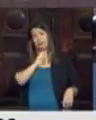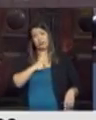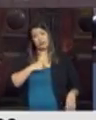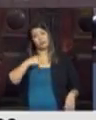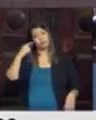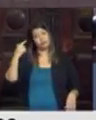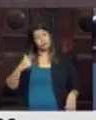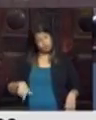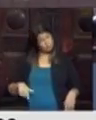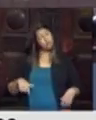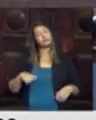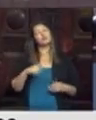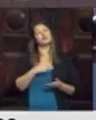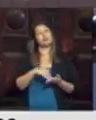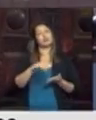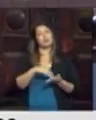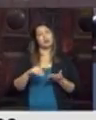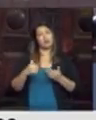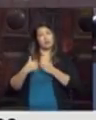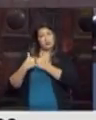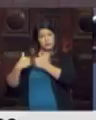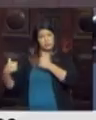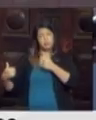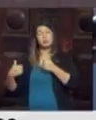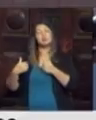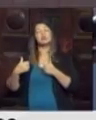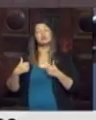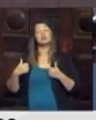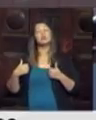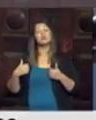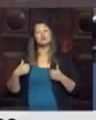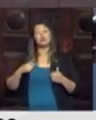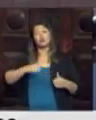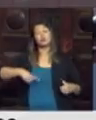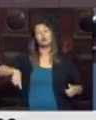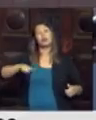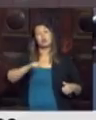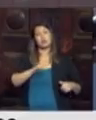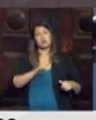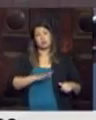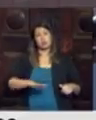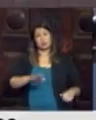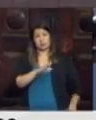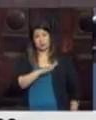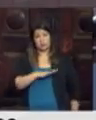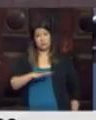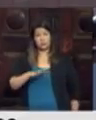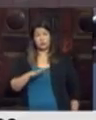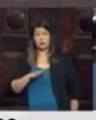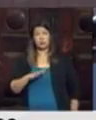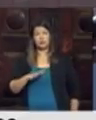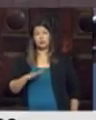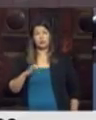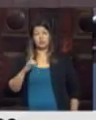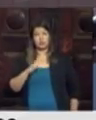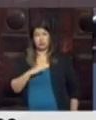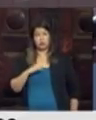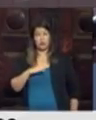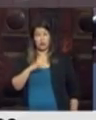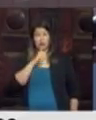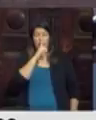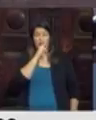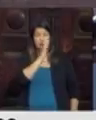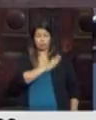com o secretário Luizinho. A nossa região, que é banhada pelo Rio São